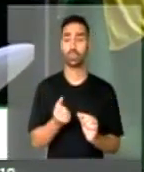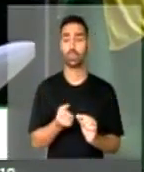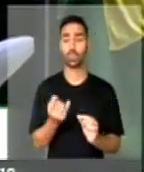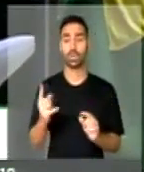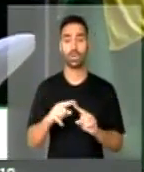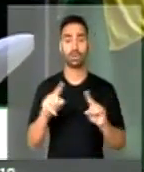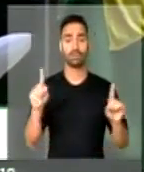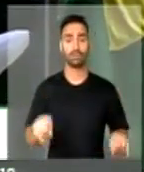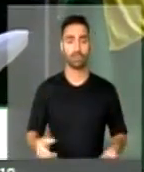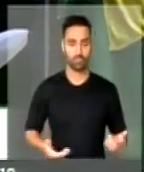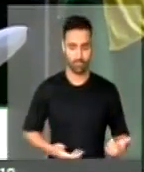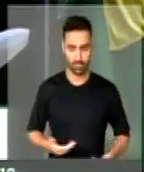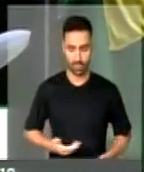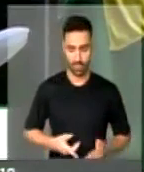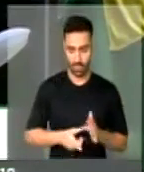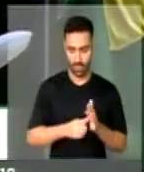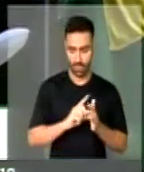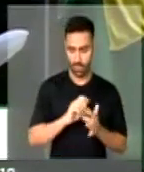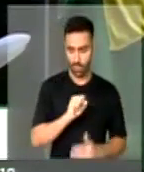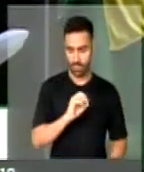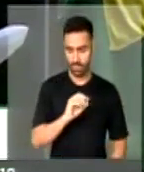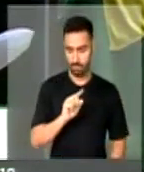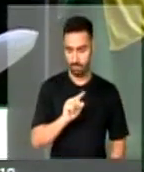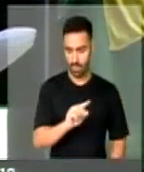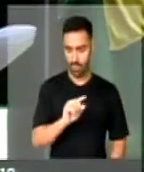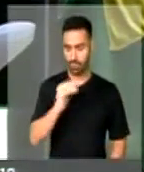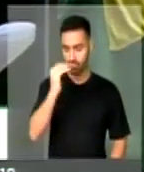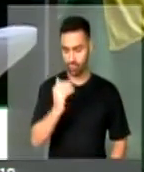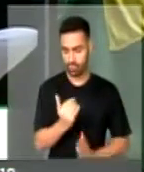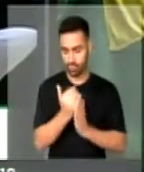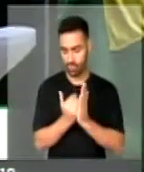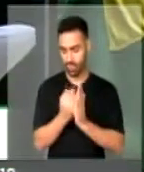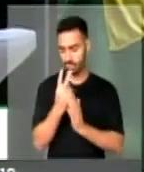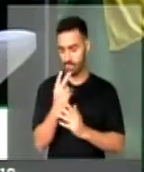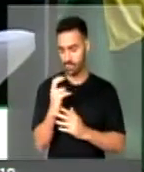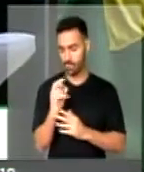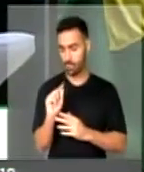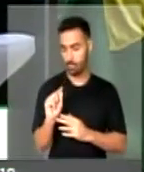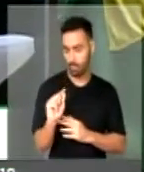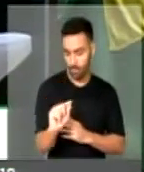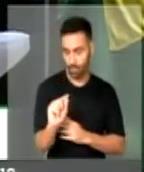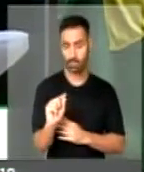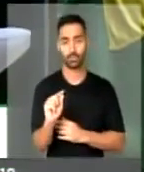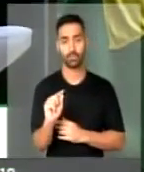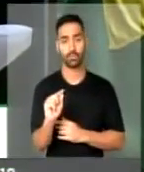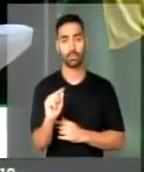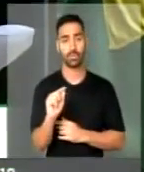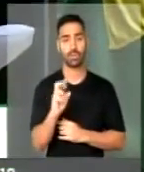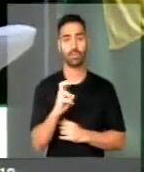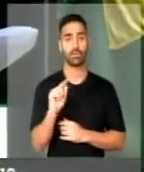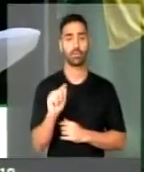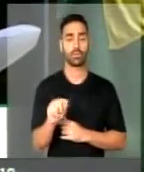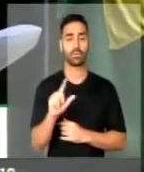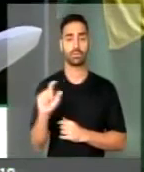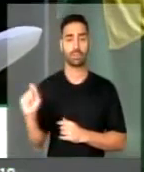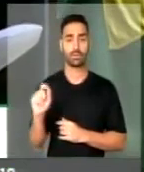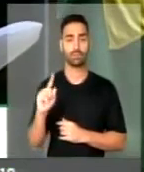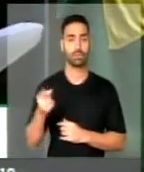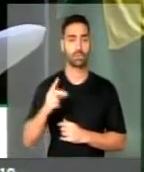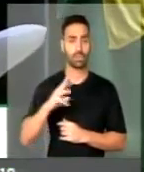servidores de 80 mil para 25 mil, os postos de coleta de 5.100 para